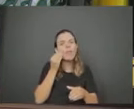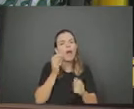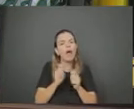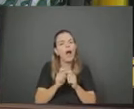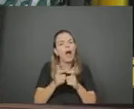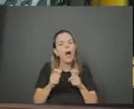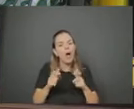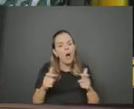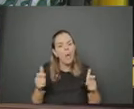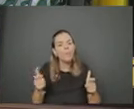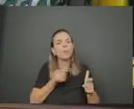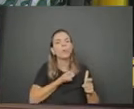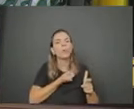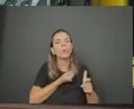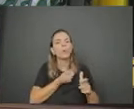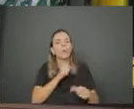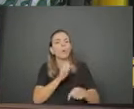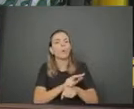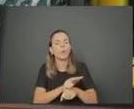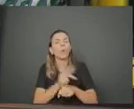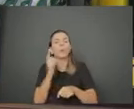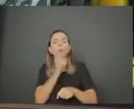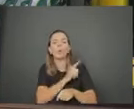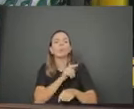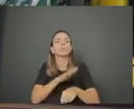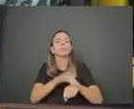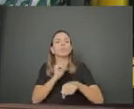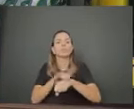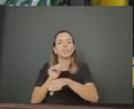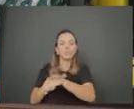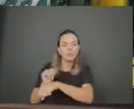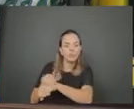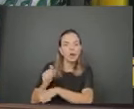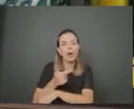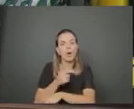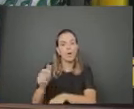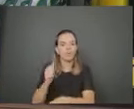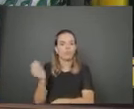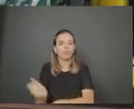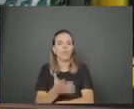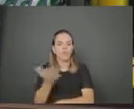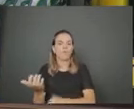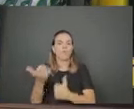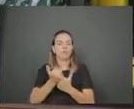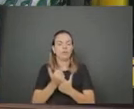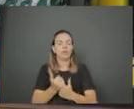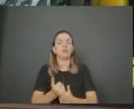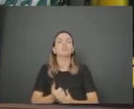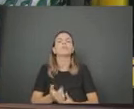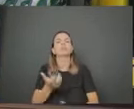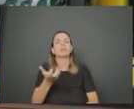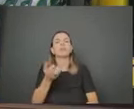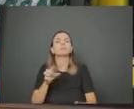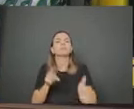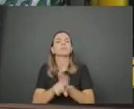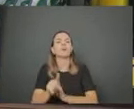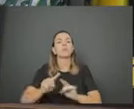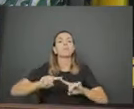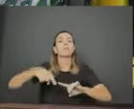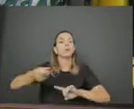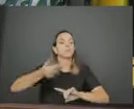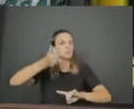agora chamando os suplentes, recentemente, e fazer uma pergunta. É uma tendência para o próximo vestibular esse aumento do número